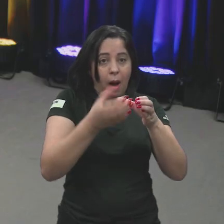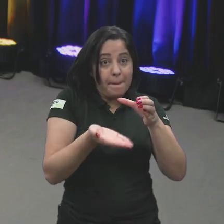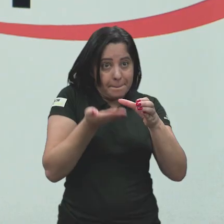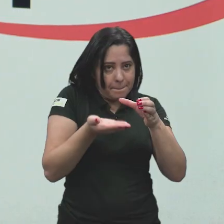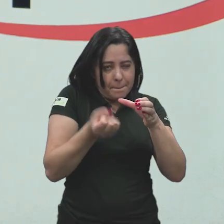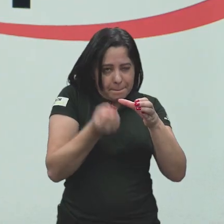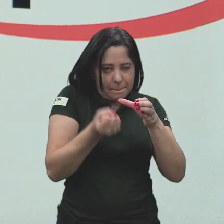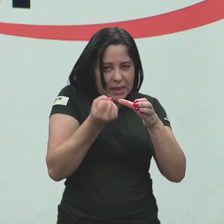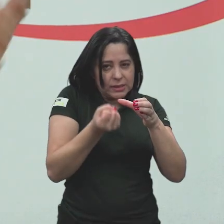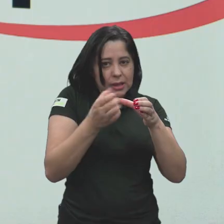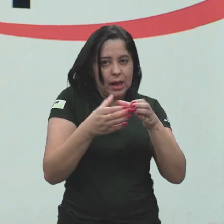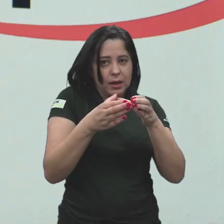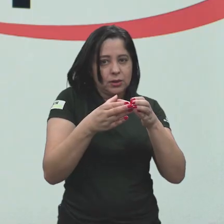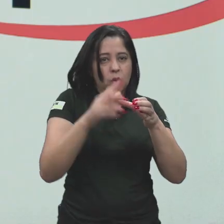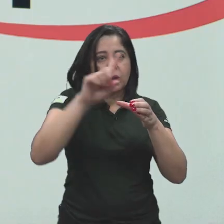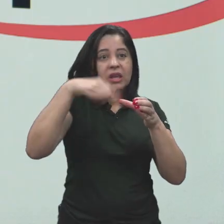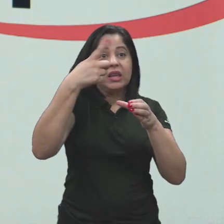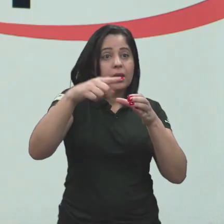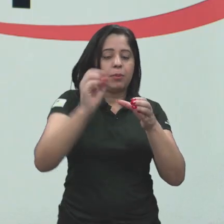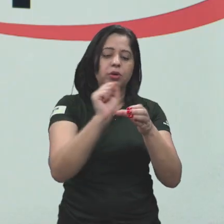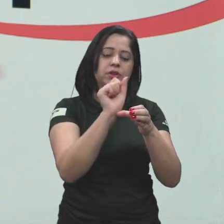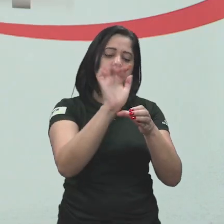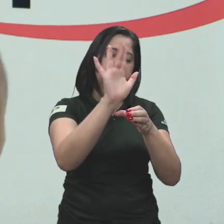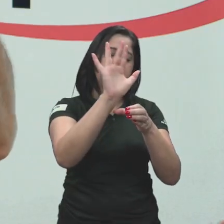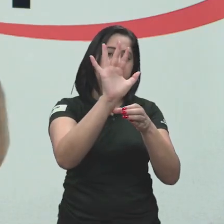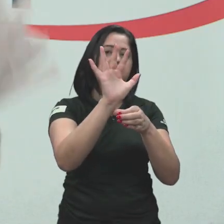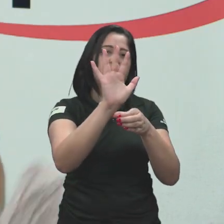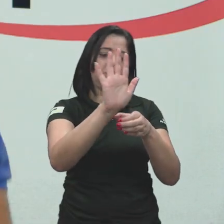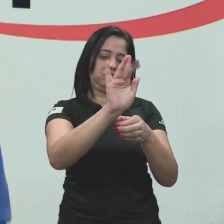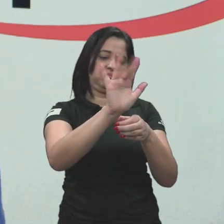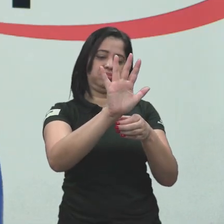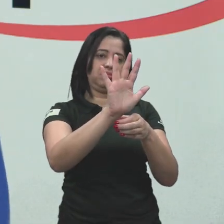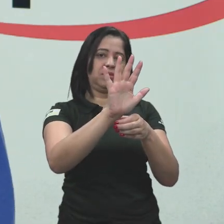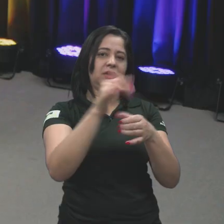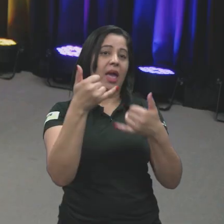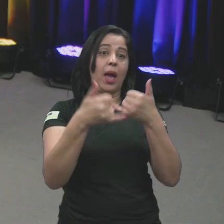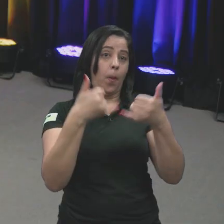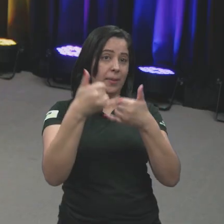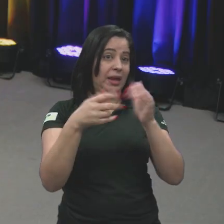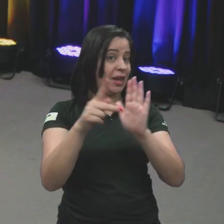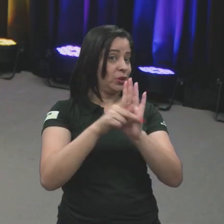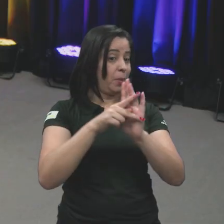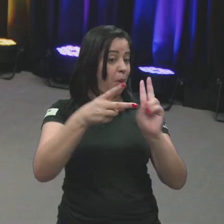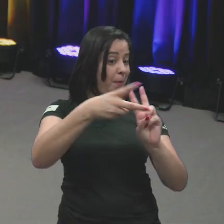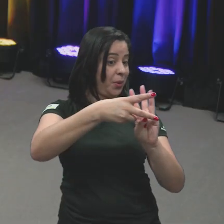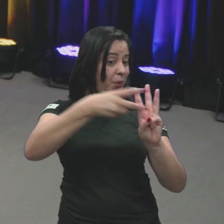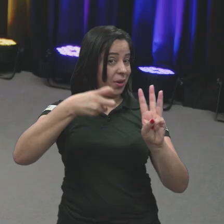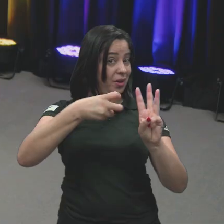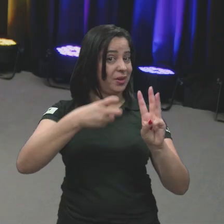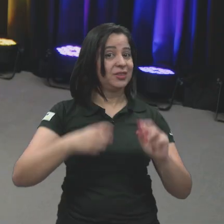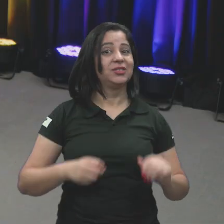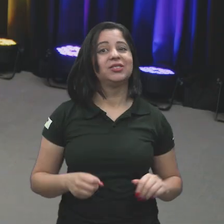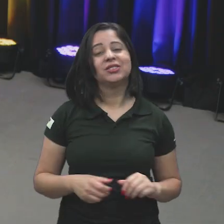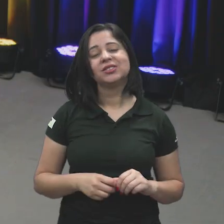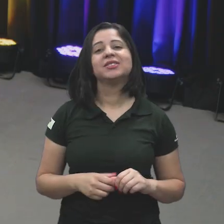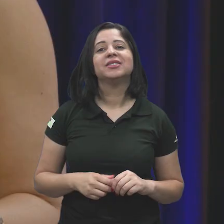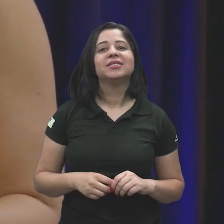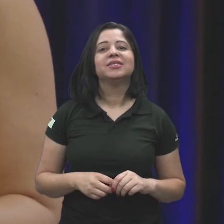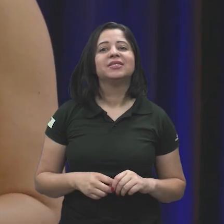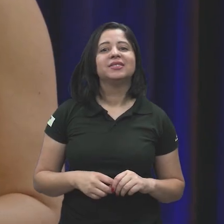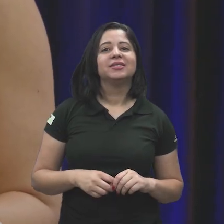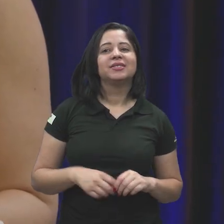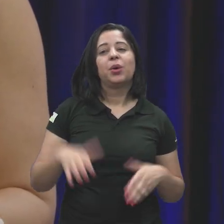e alguma coisa que simule umas penas. Tá? E a peteca é um brinquedo indígena. Muito bom. Benê, eu quero